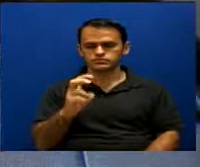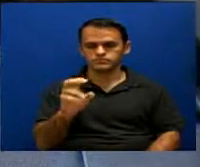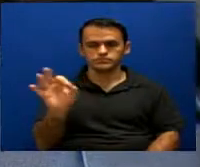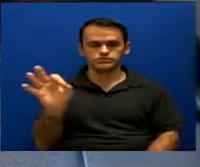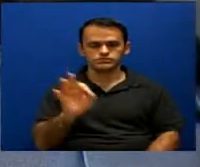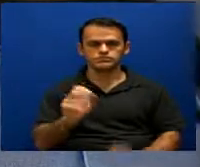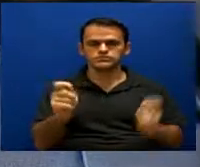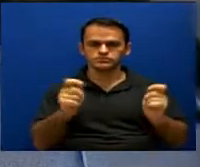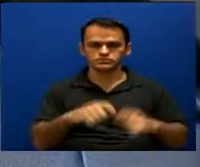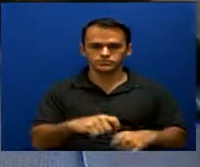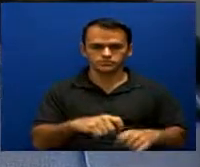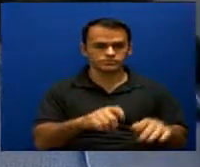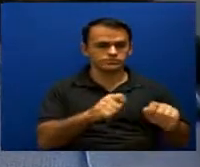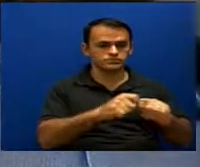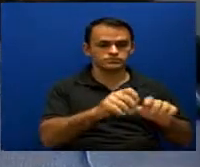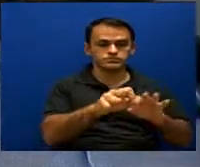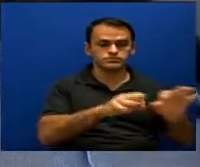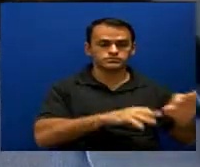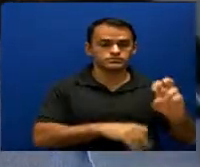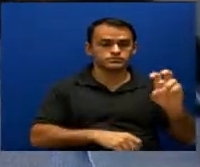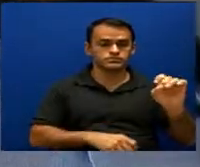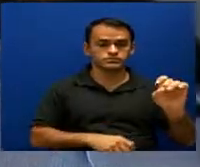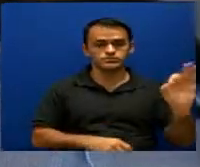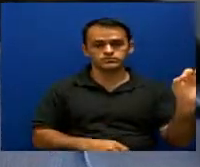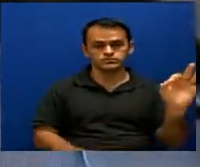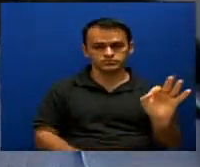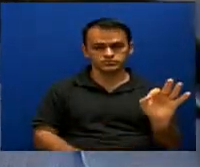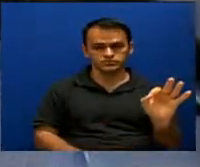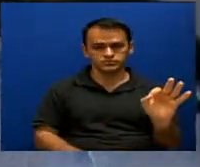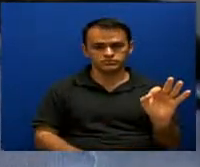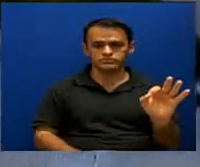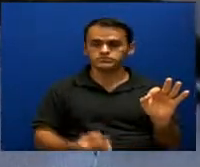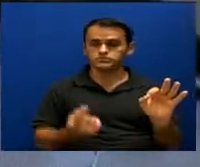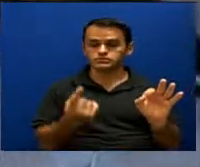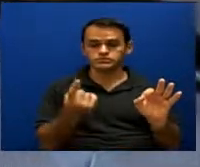valor 50% do projeto. Então, não